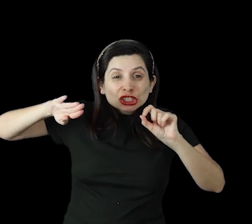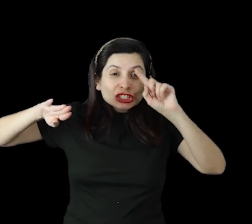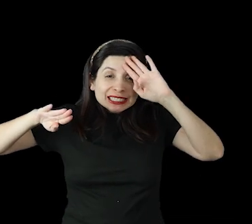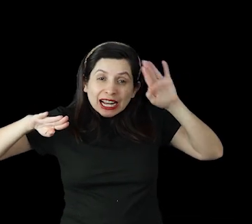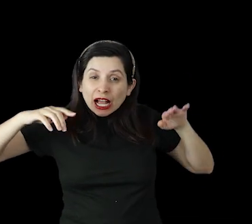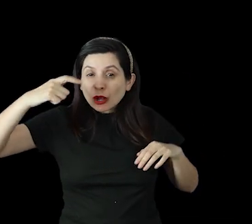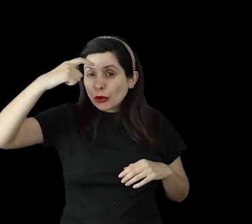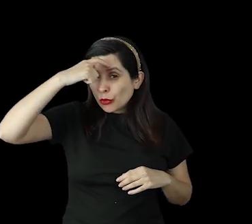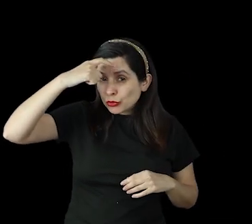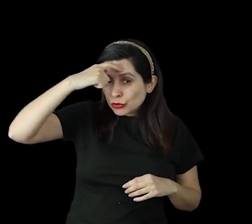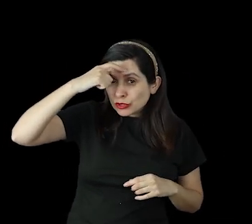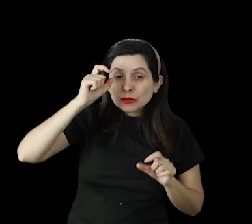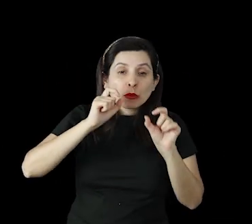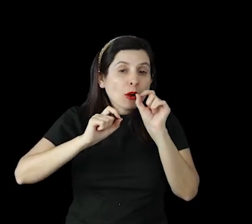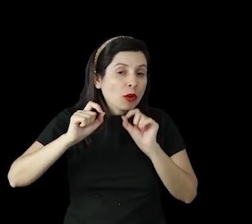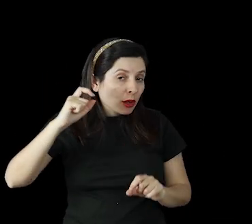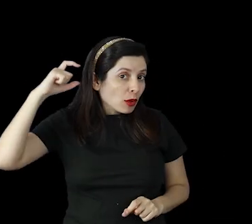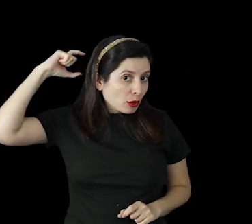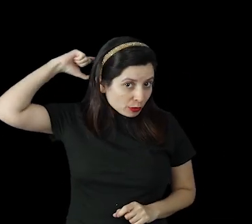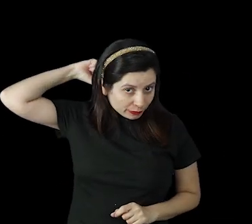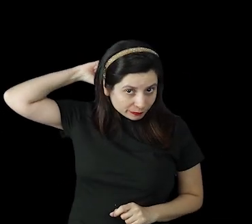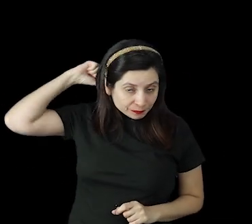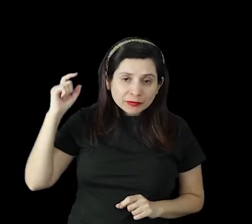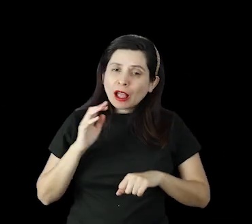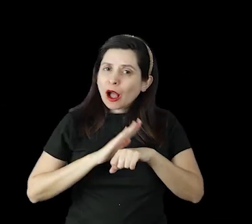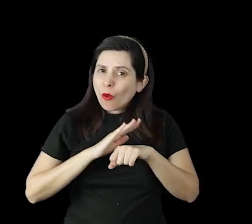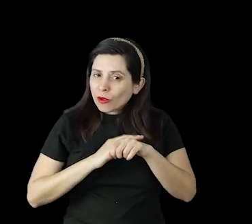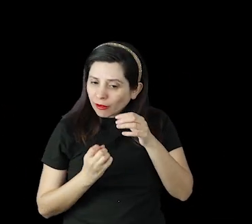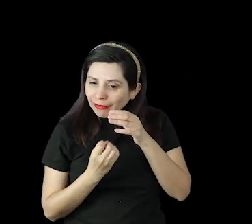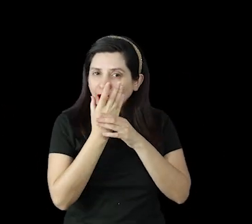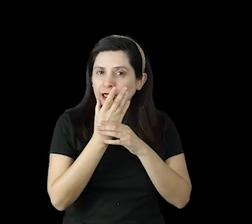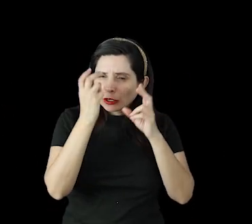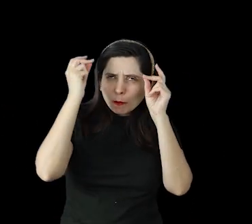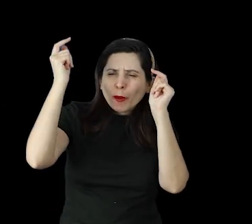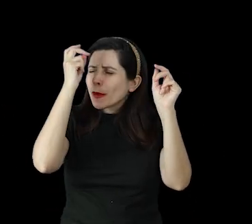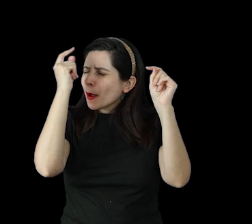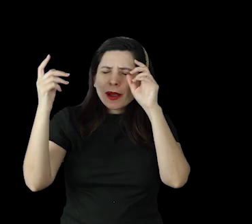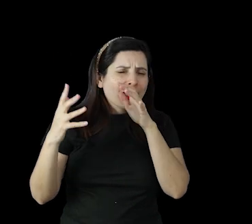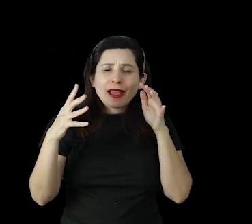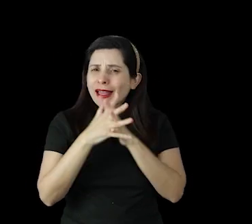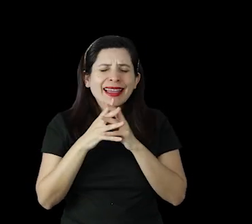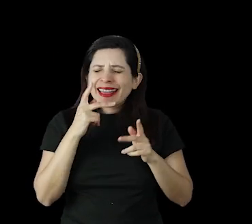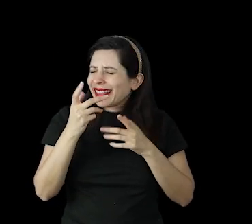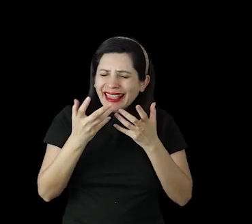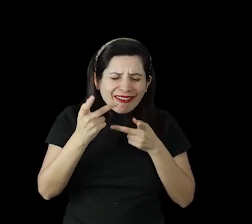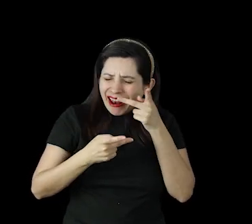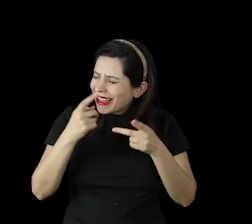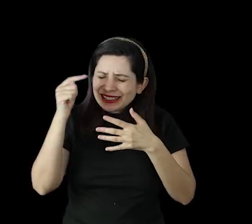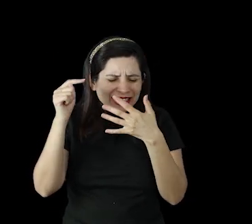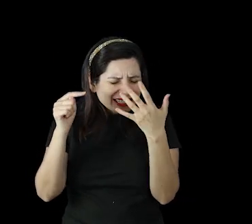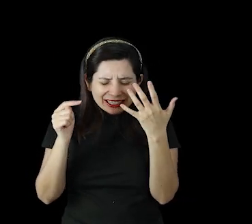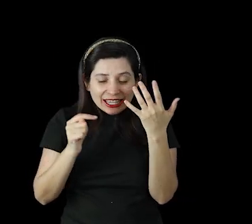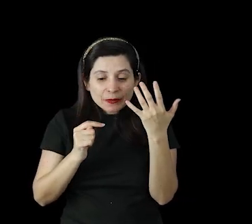para o estado consciente. Então, quando a gente está criando, é uma confusão, né? Muita coisa que a gente quer falar. E aí